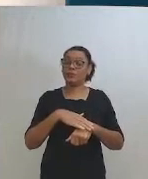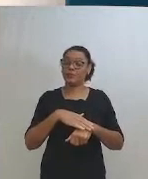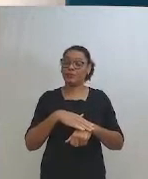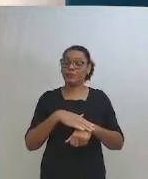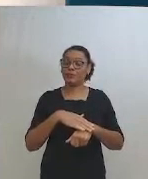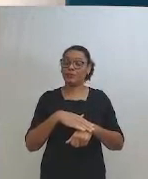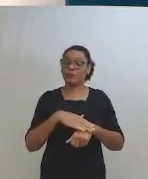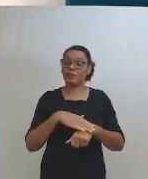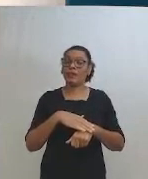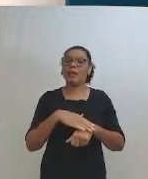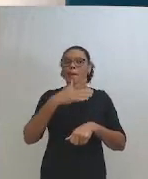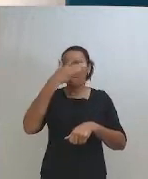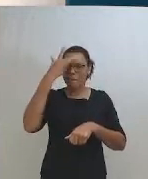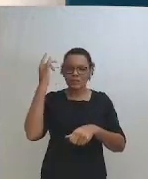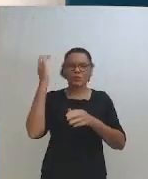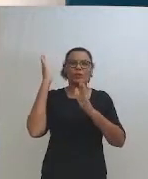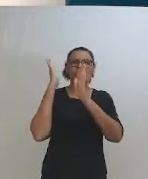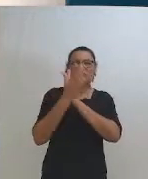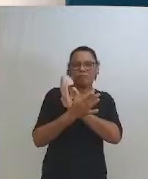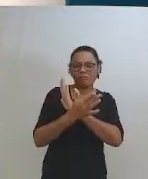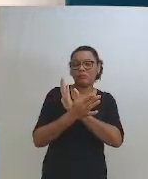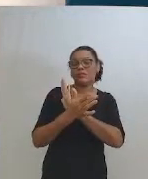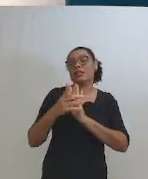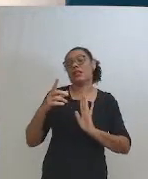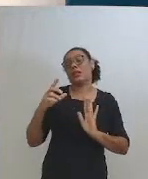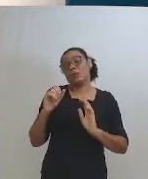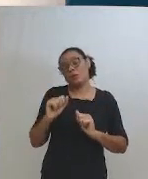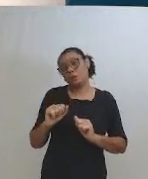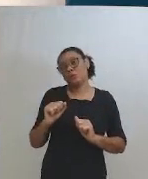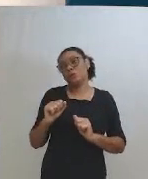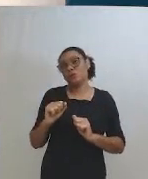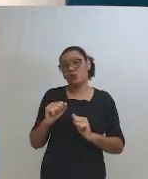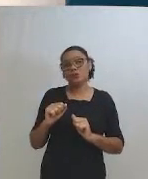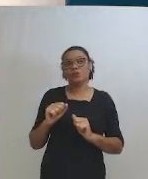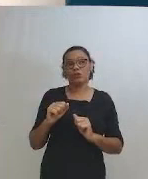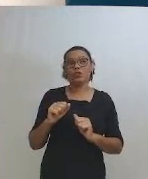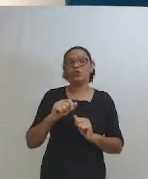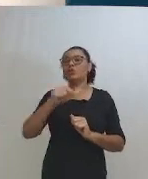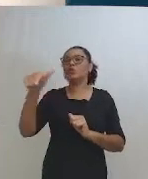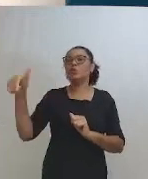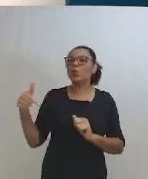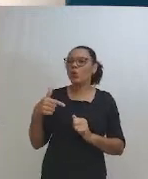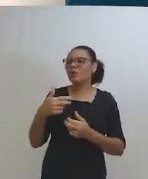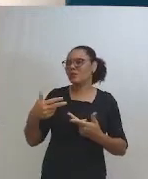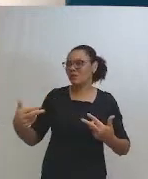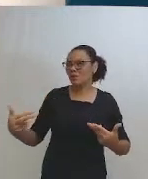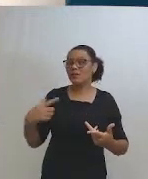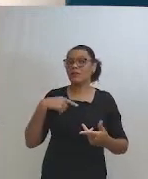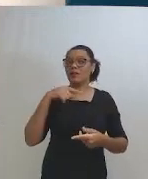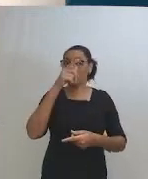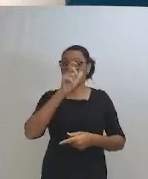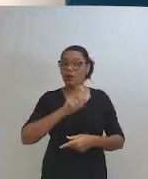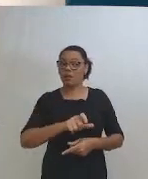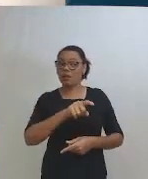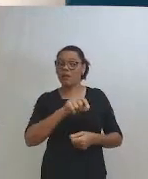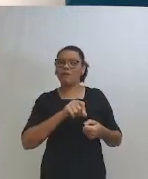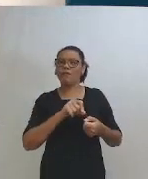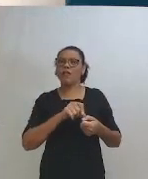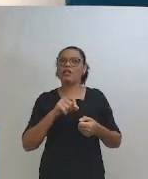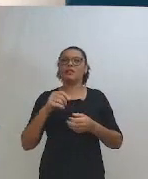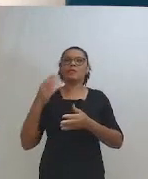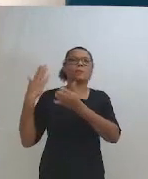foragido, teríamos notícia da prática aí de outros delitos, de alguém que jamais, durante todos os seus mais de